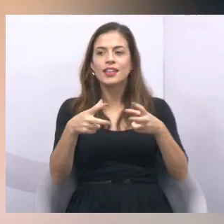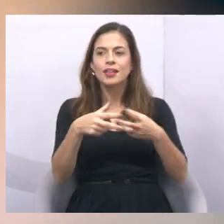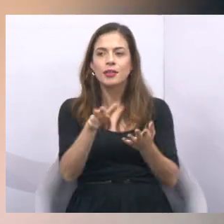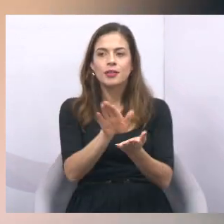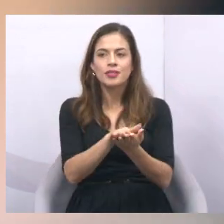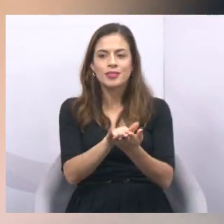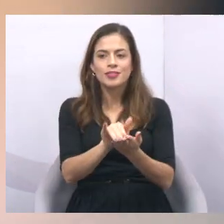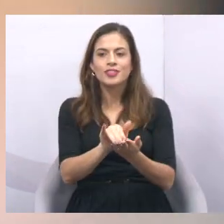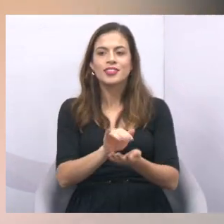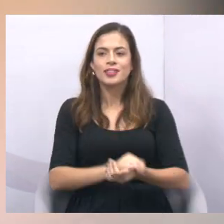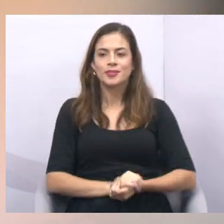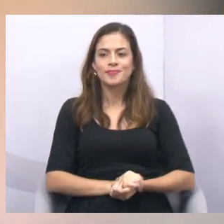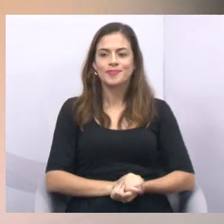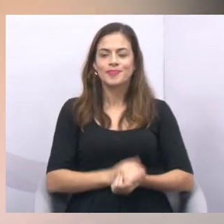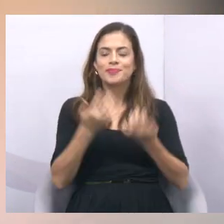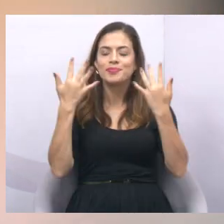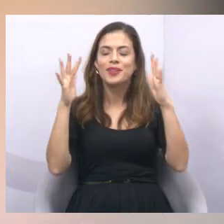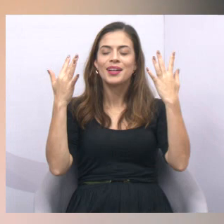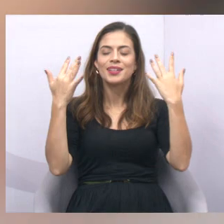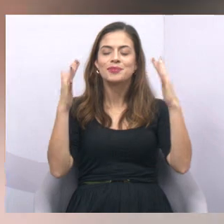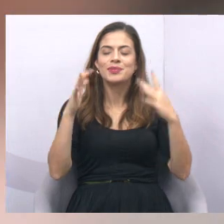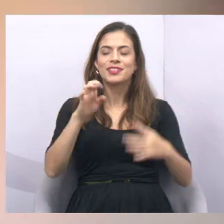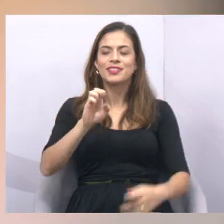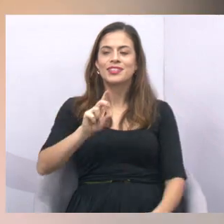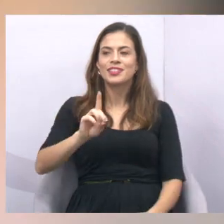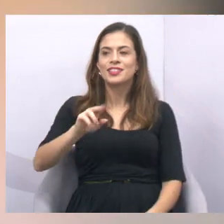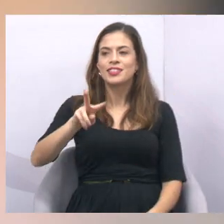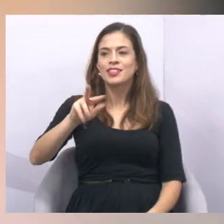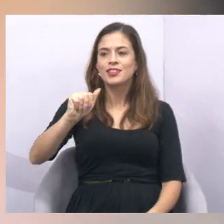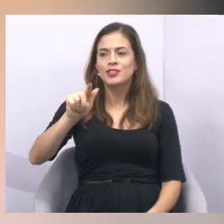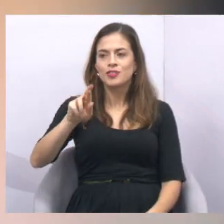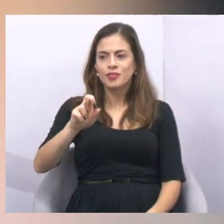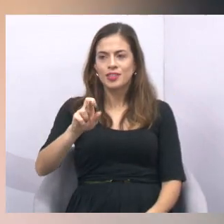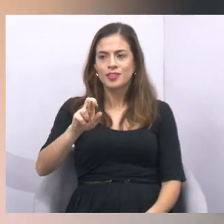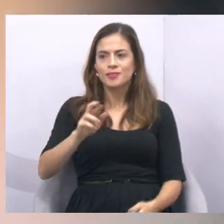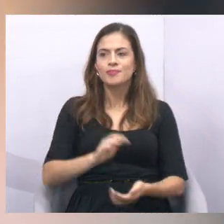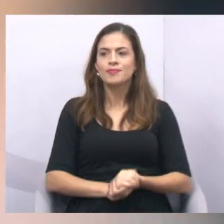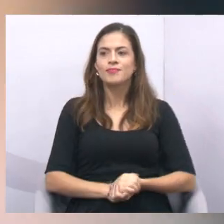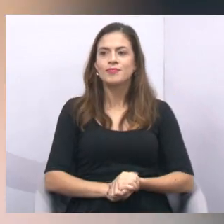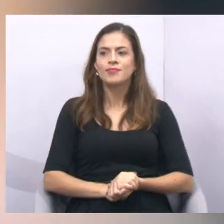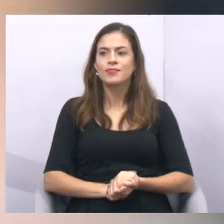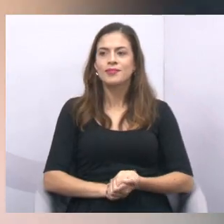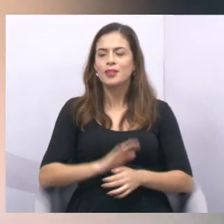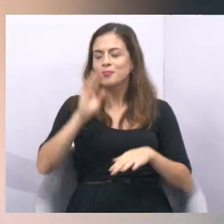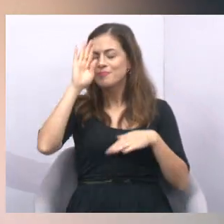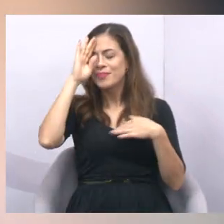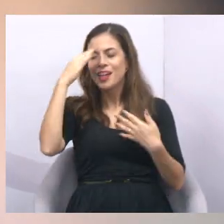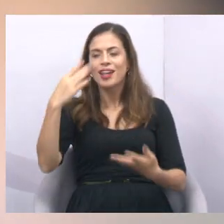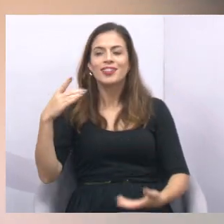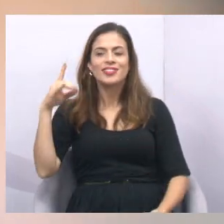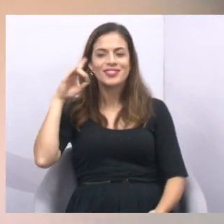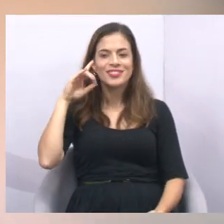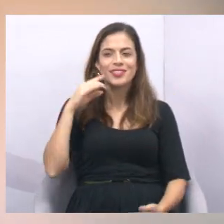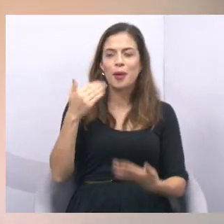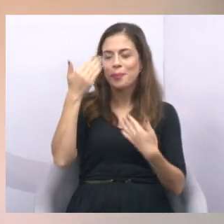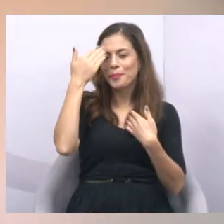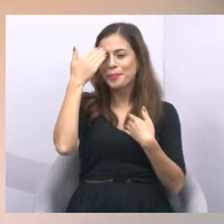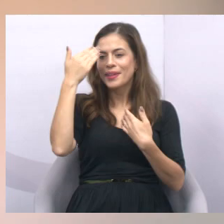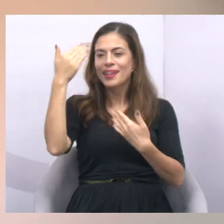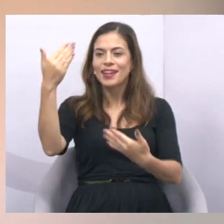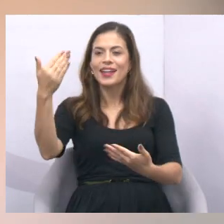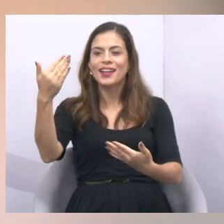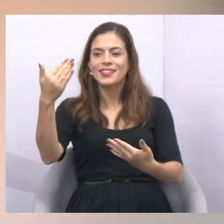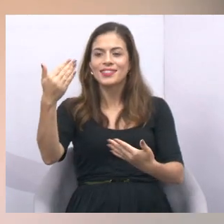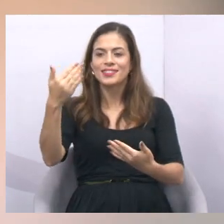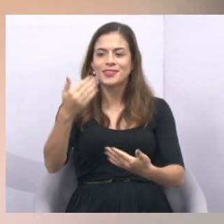Jacareí, parabéns para vocês, cara. O Edivar também merece uma homenagem todo dia. Obrigado, Edivar,